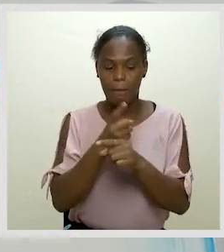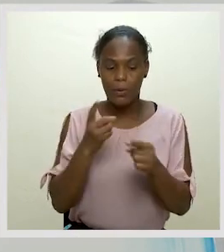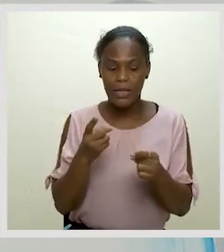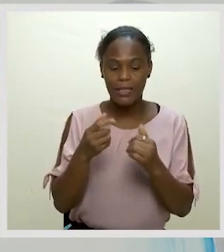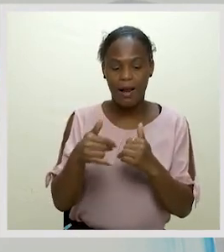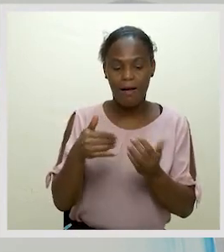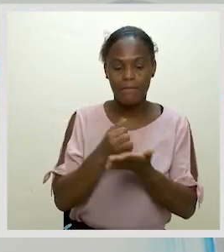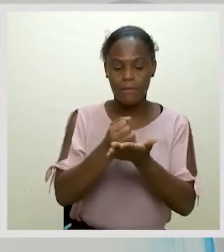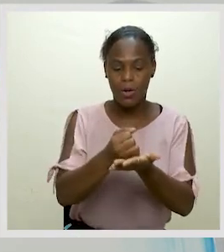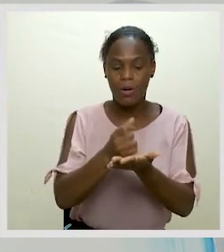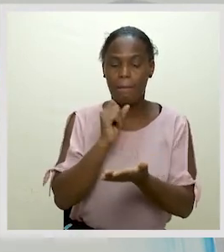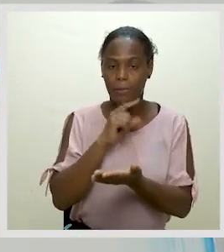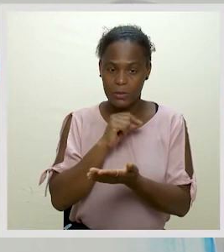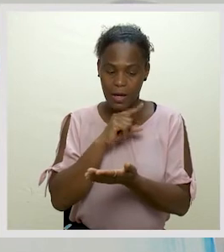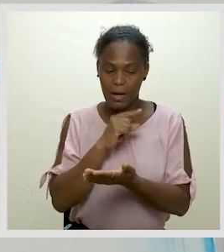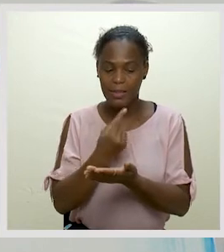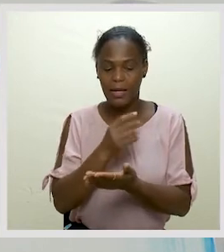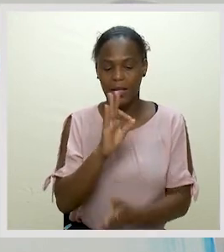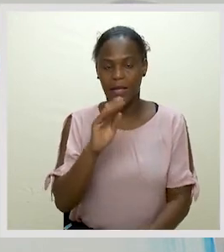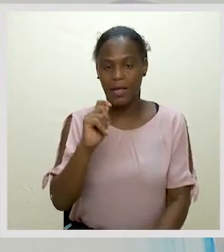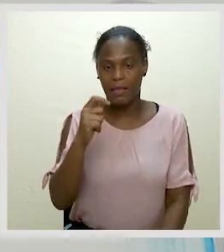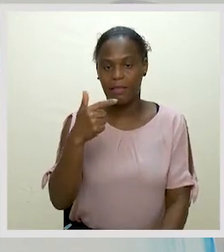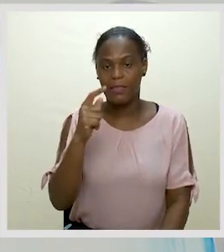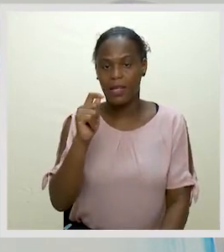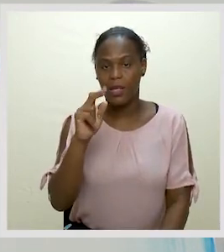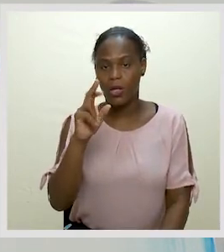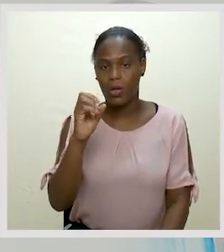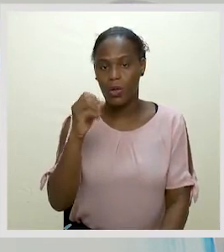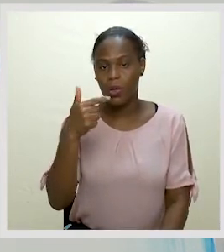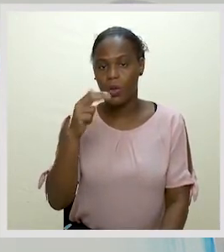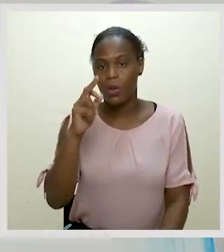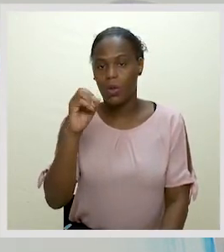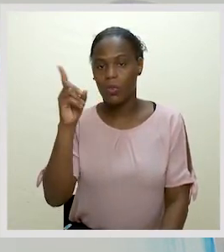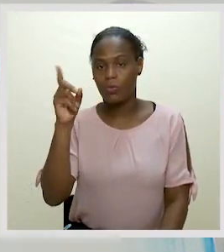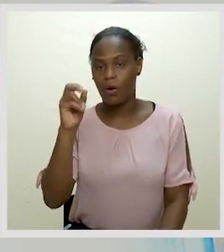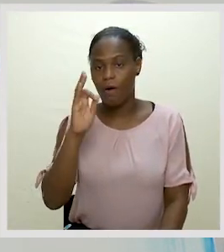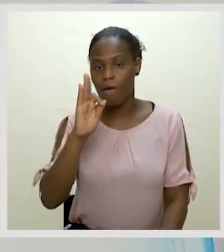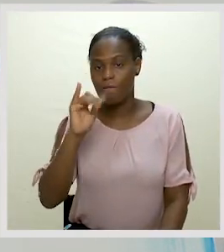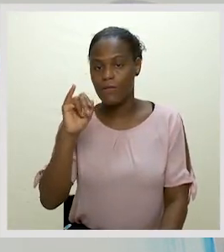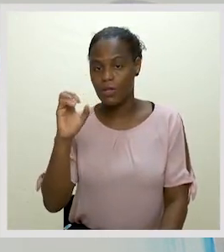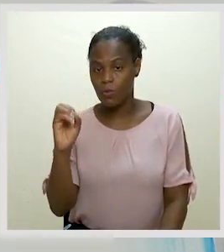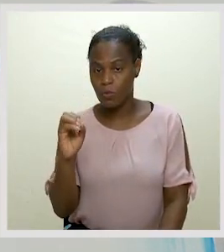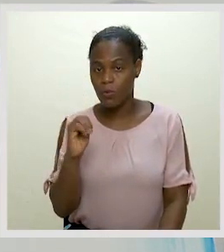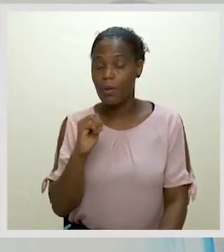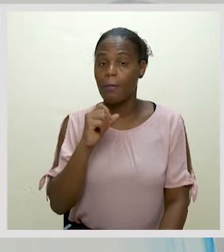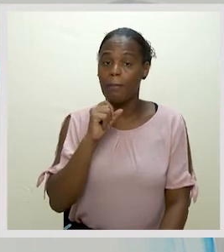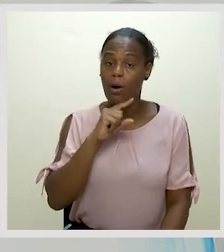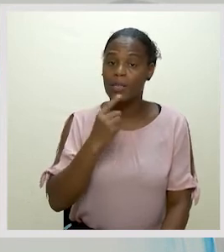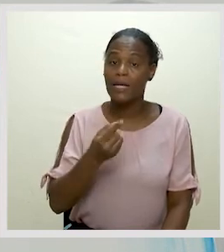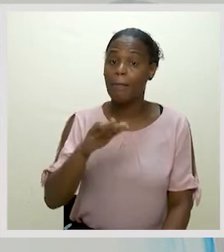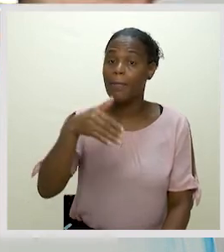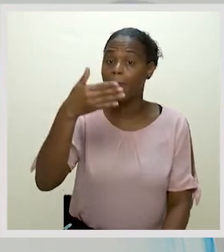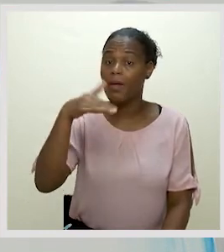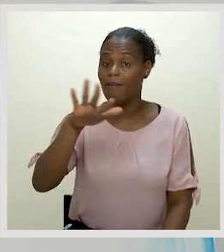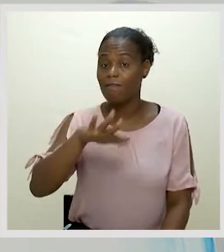por isso que foi apoiado a hipótese heterotrófico. Que heterotróficos poderiam ser as